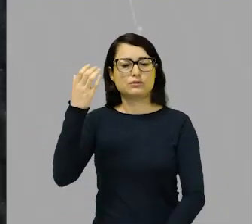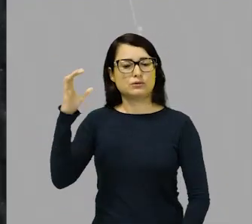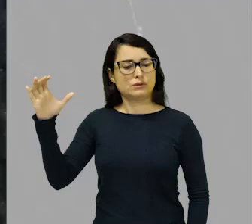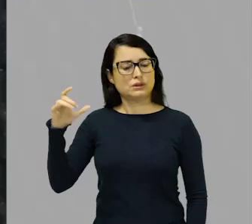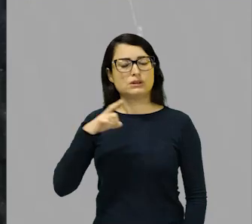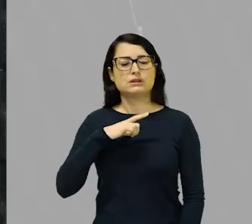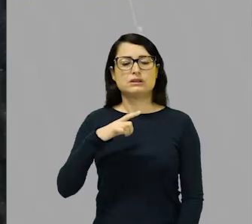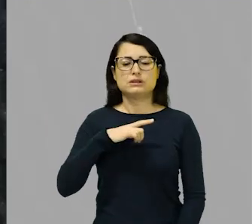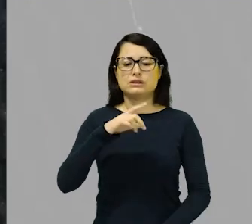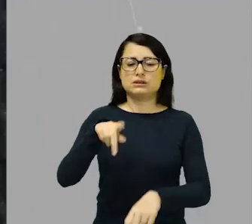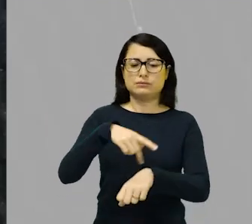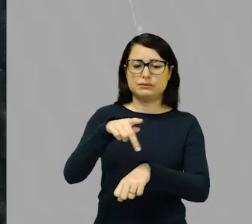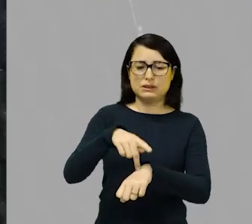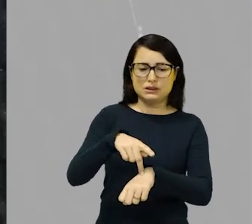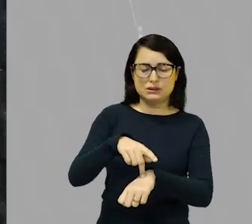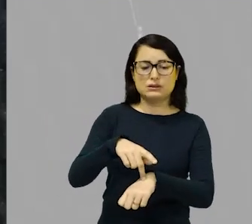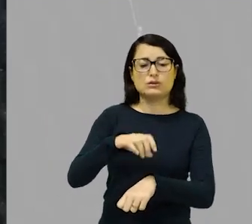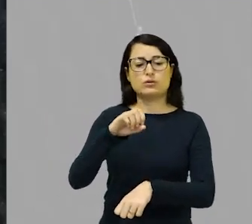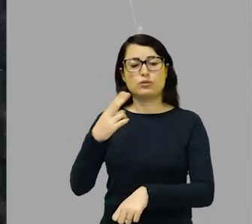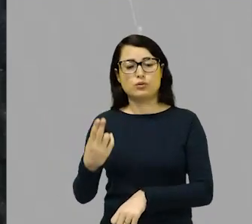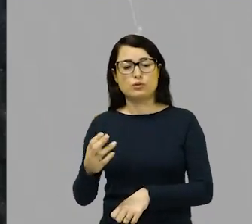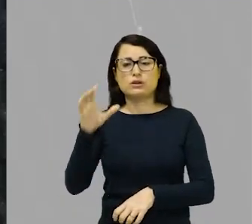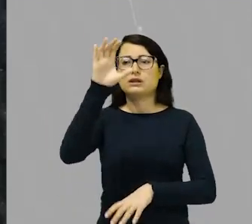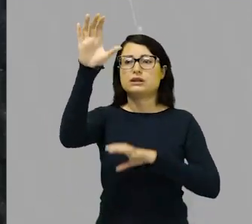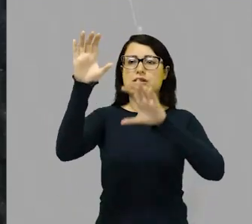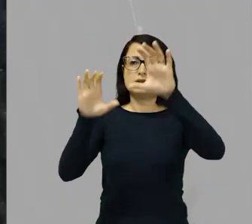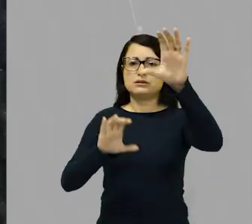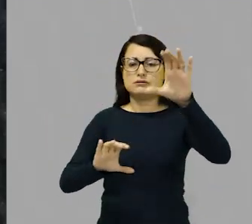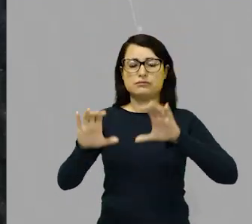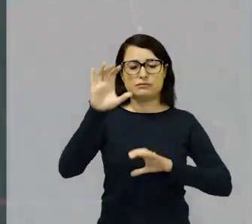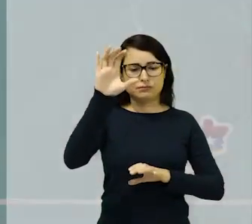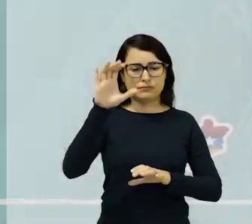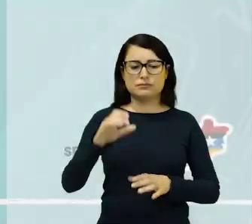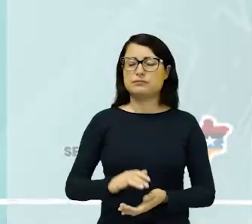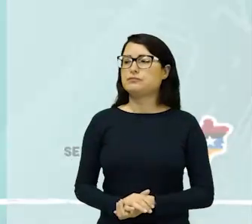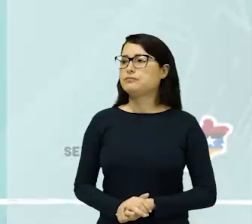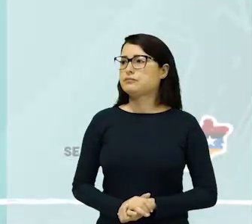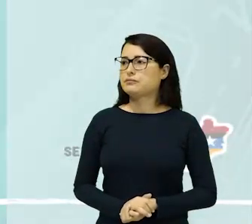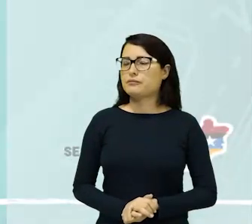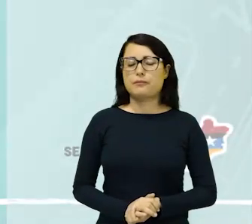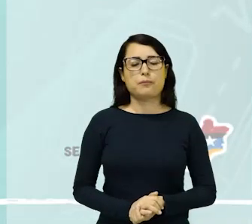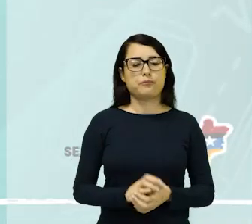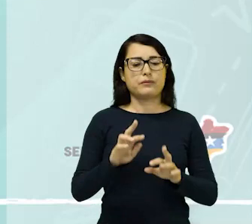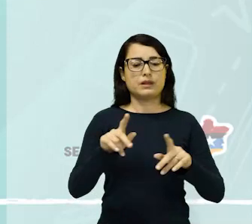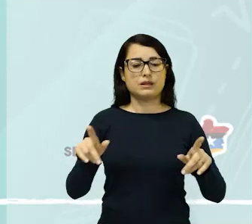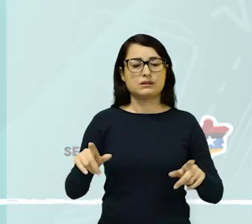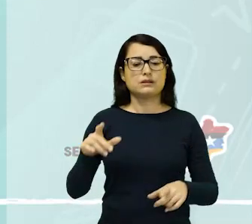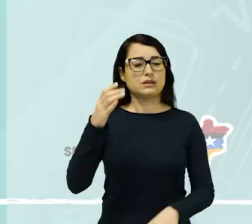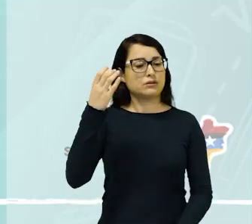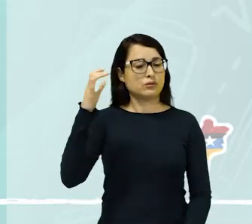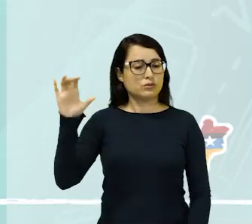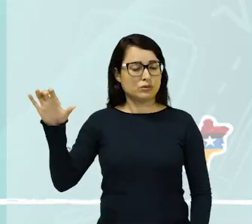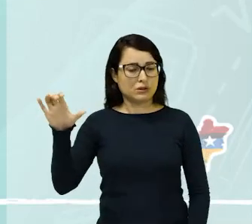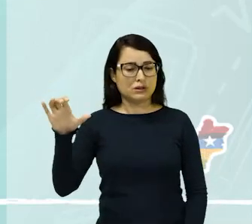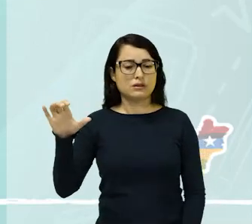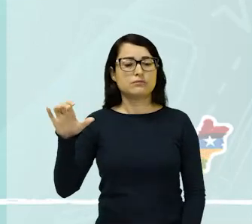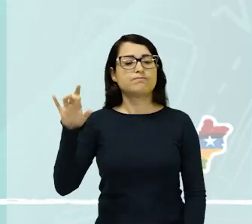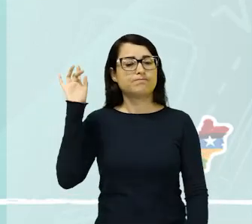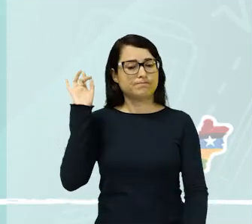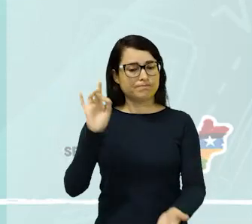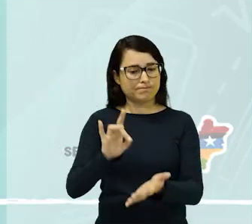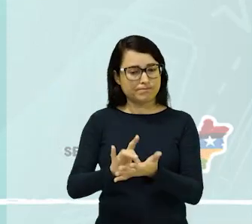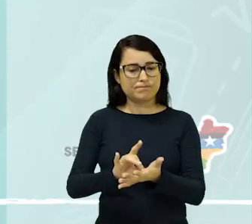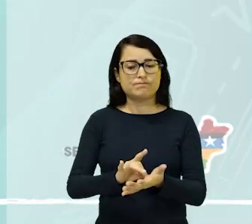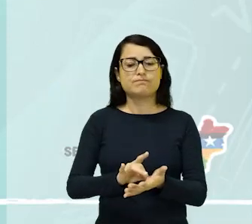existem em determinado país ou região, certo? Vem aqui comigo, acompanha no quadro. A diversidade cultural é um fato em nossa